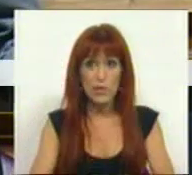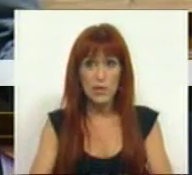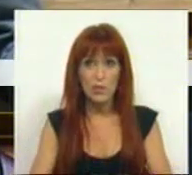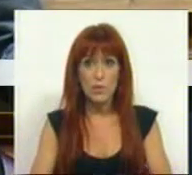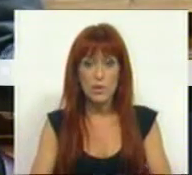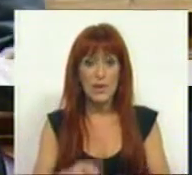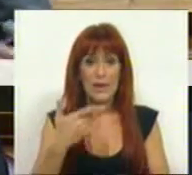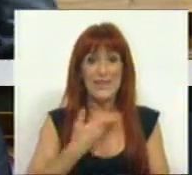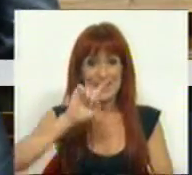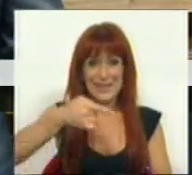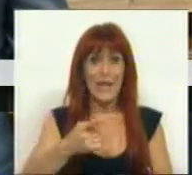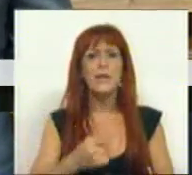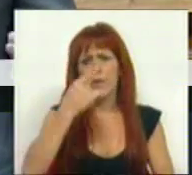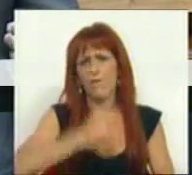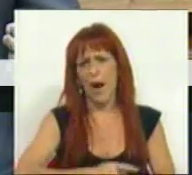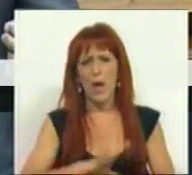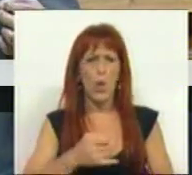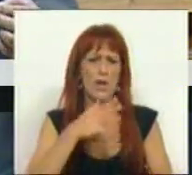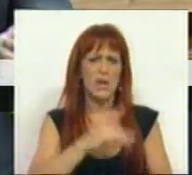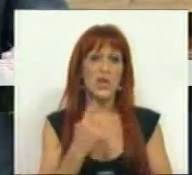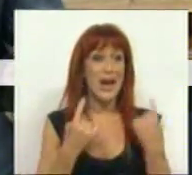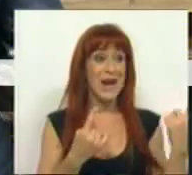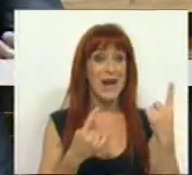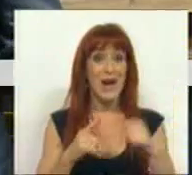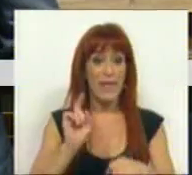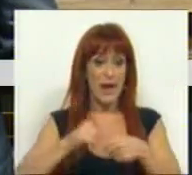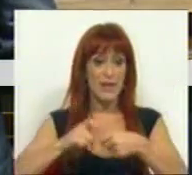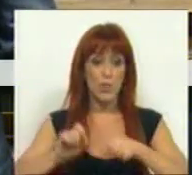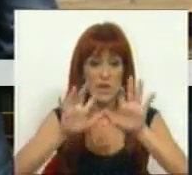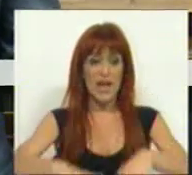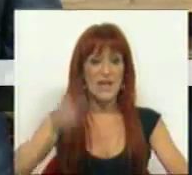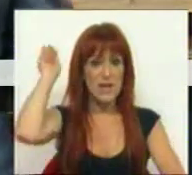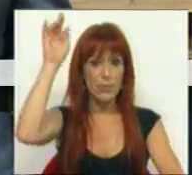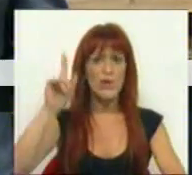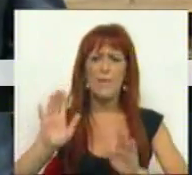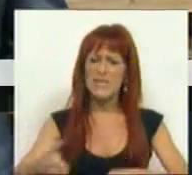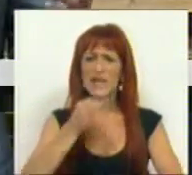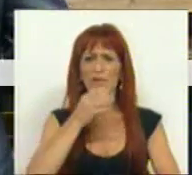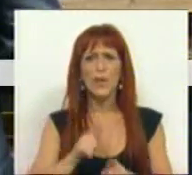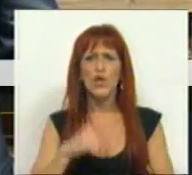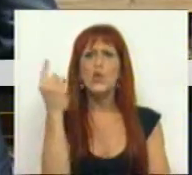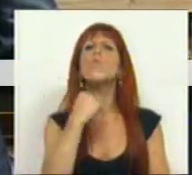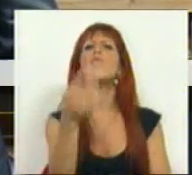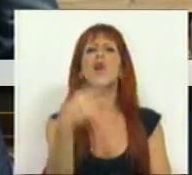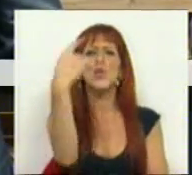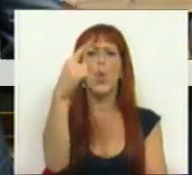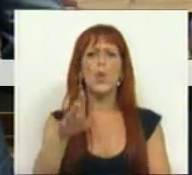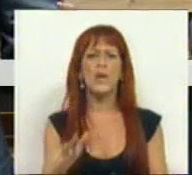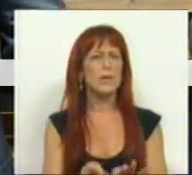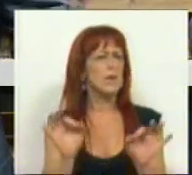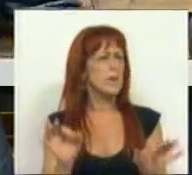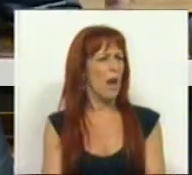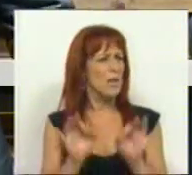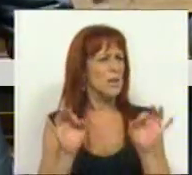sua linha D, que falha, quando diz que cada delegação da Assembleia da República deve falar a uma única voz, quase como